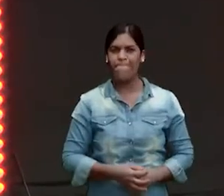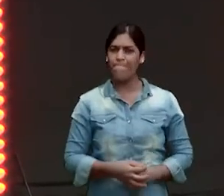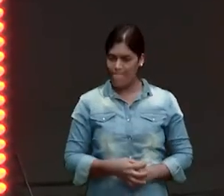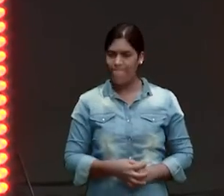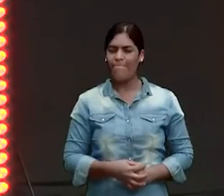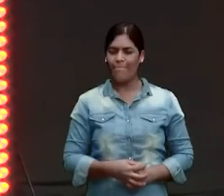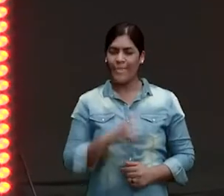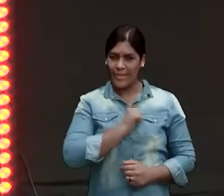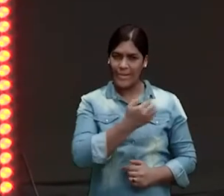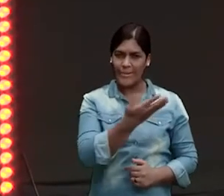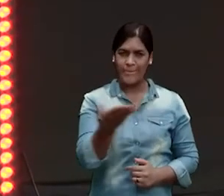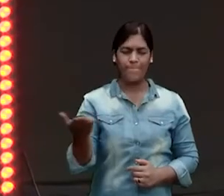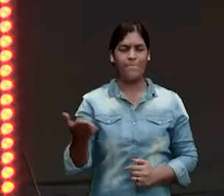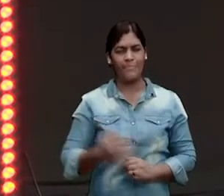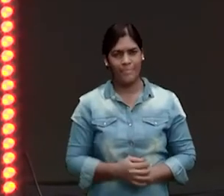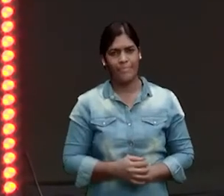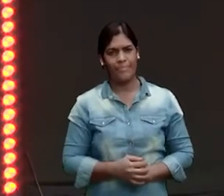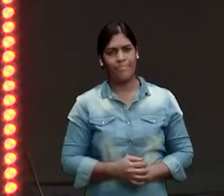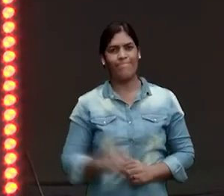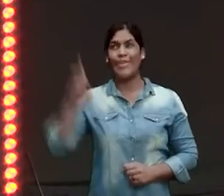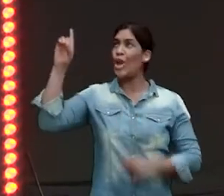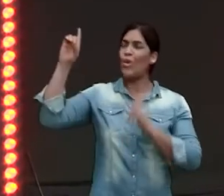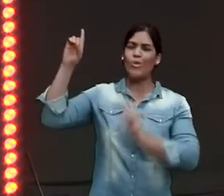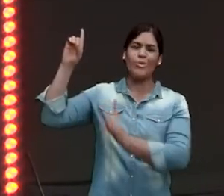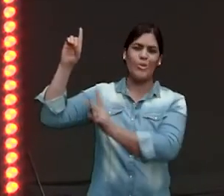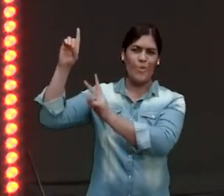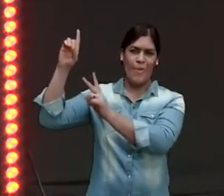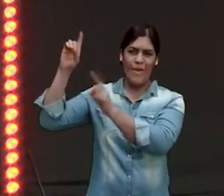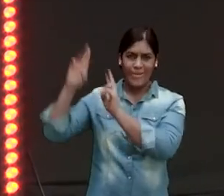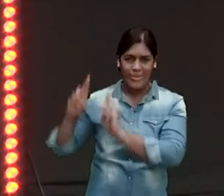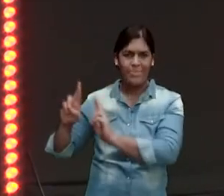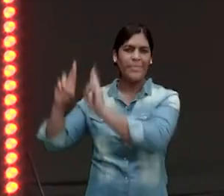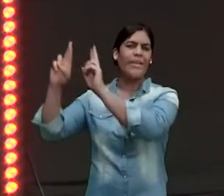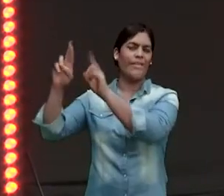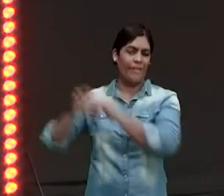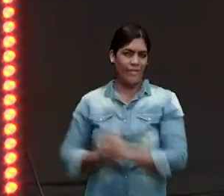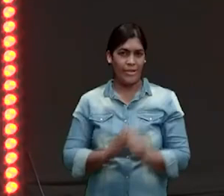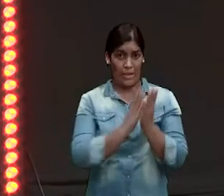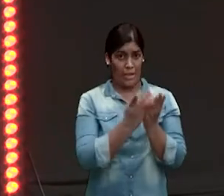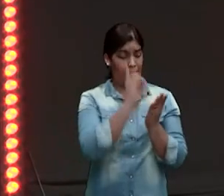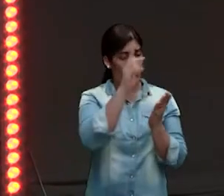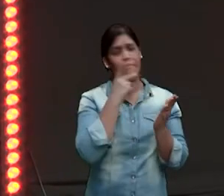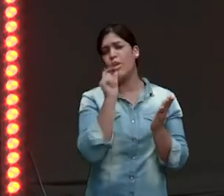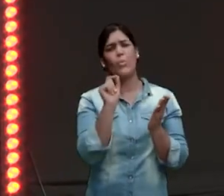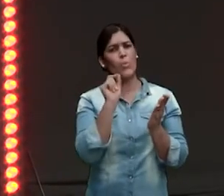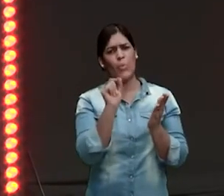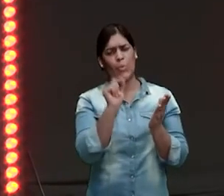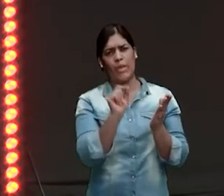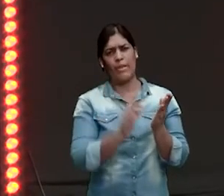Oi querido Era e continua sendo a esperança a Bíblia fala de Jesus